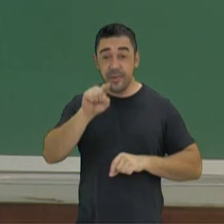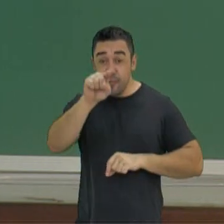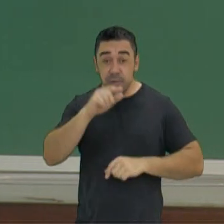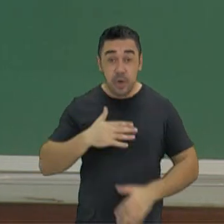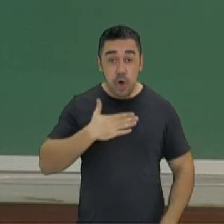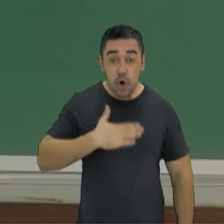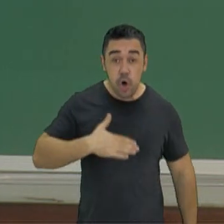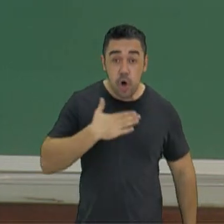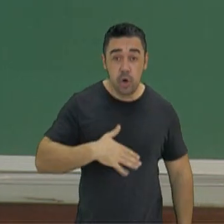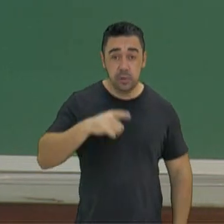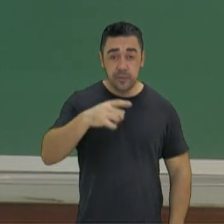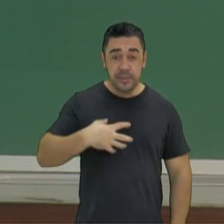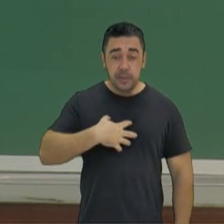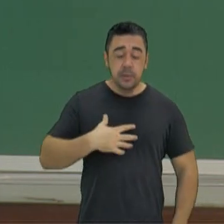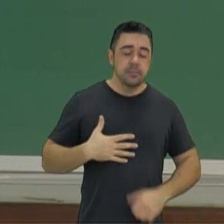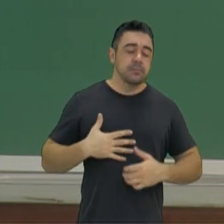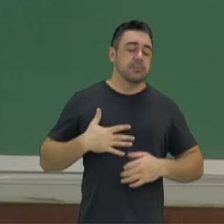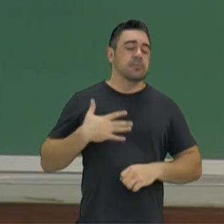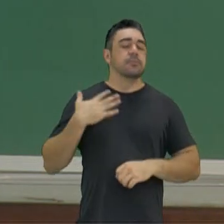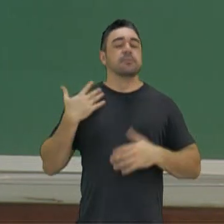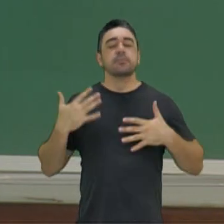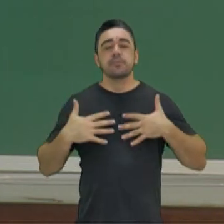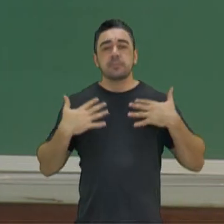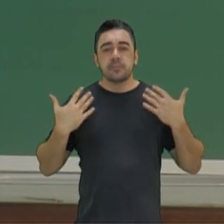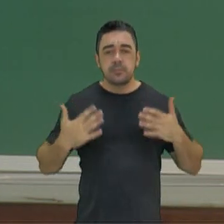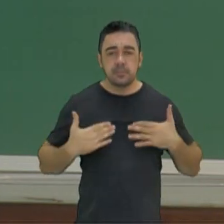que você sinta prazer em fazer.